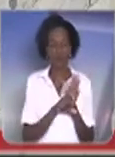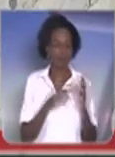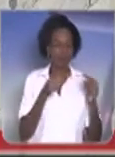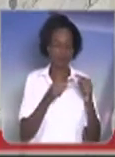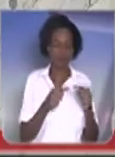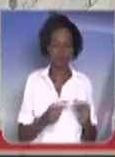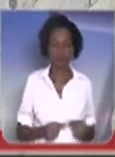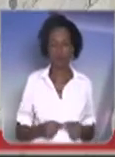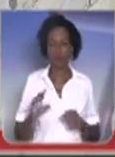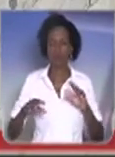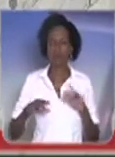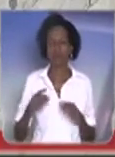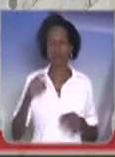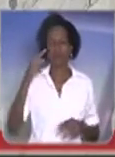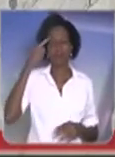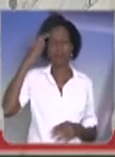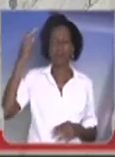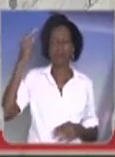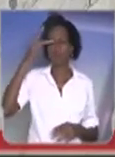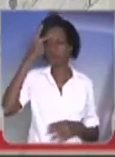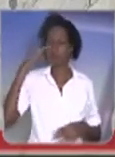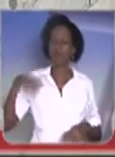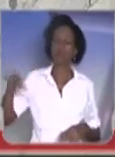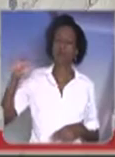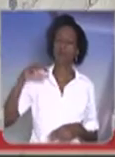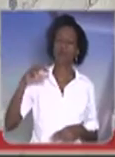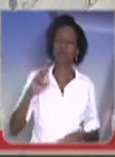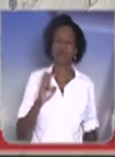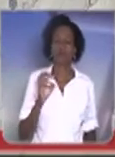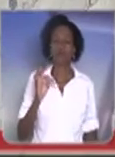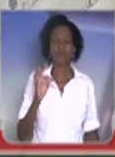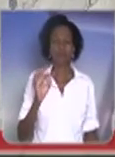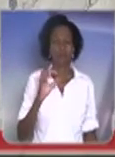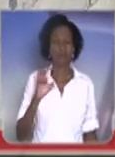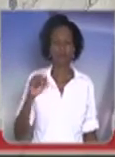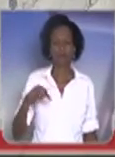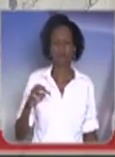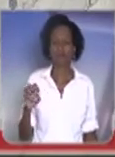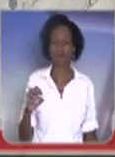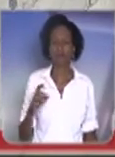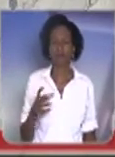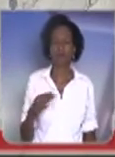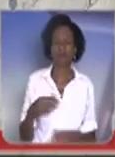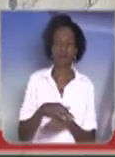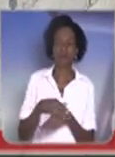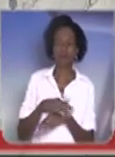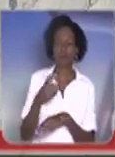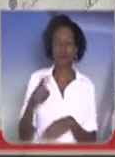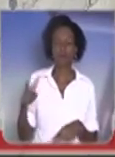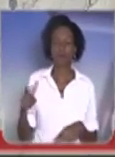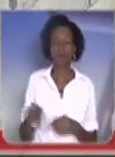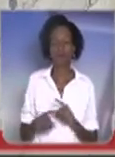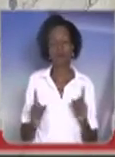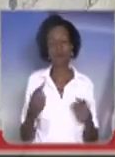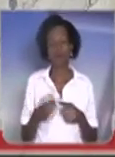vezes somos interpretados como pessoas reticentes, pessoas que não se tem muita conversa, mas é porque